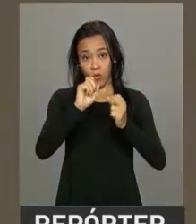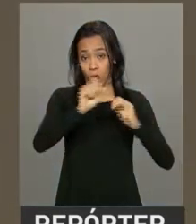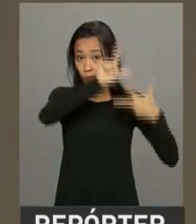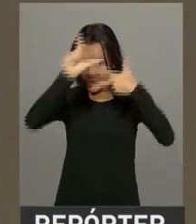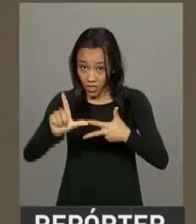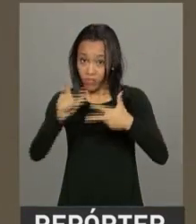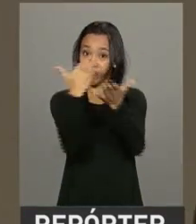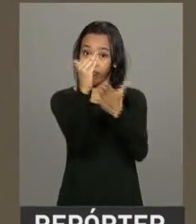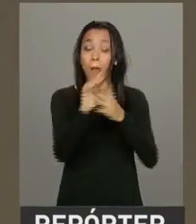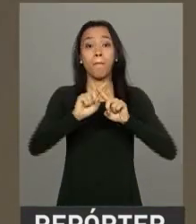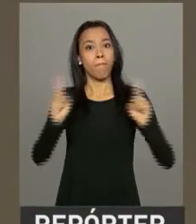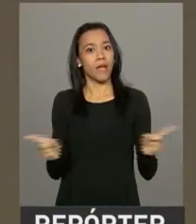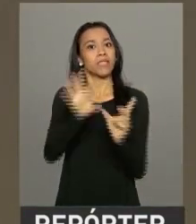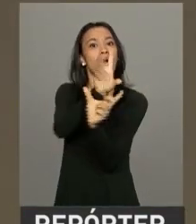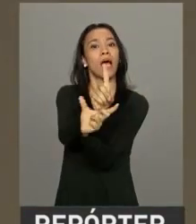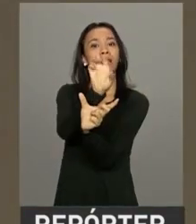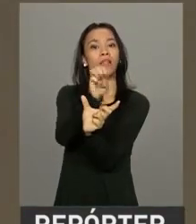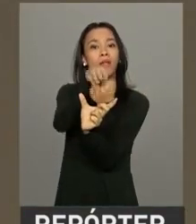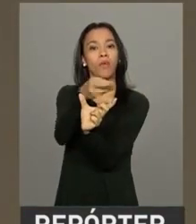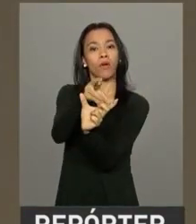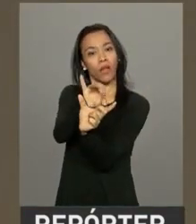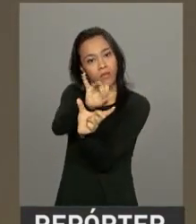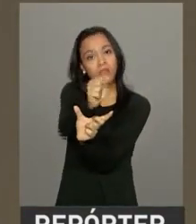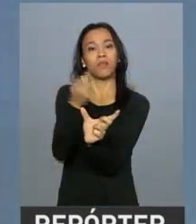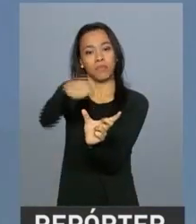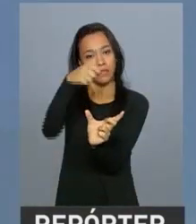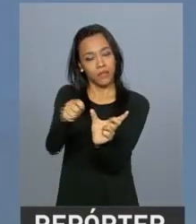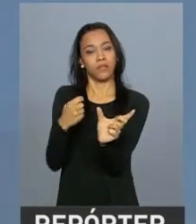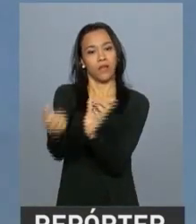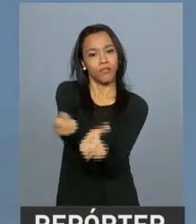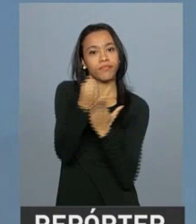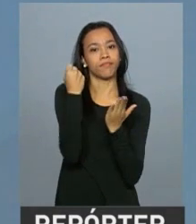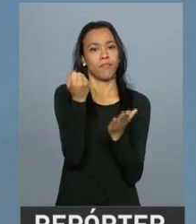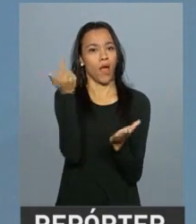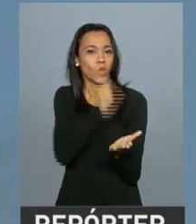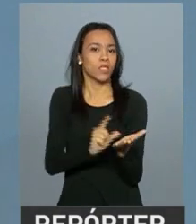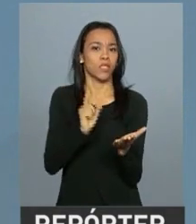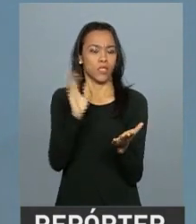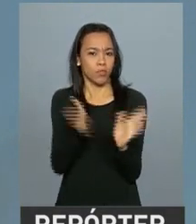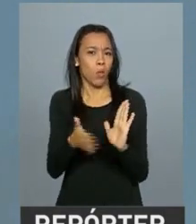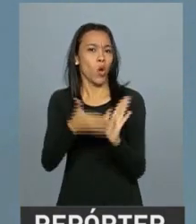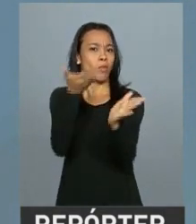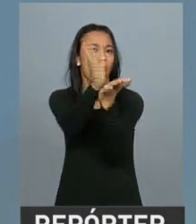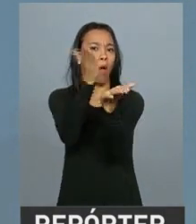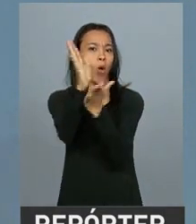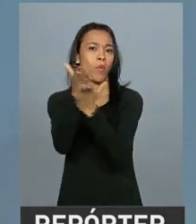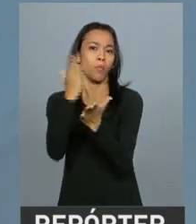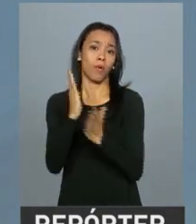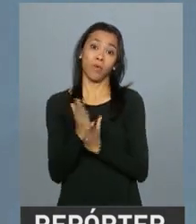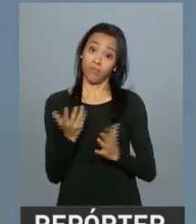No Estado democrático, você depende, para aprovar os vários pleitos governamentais, você